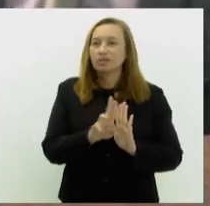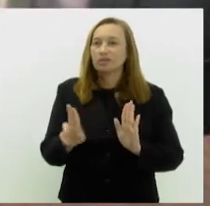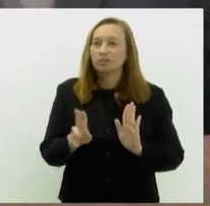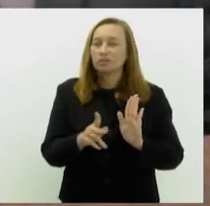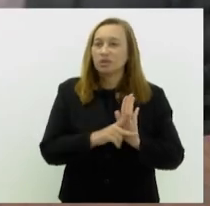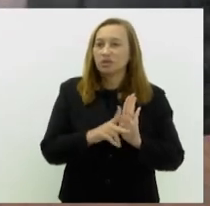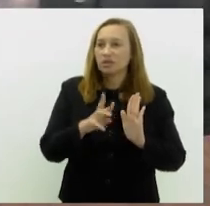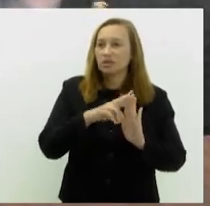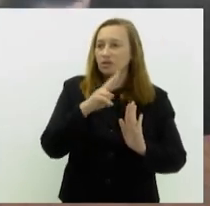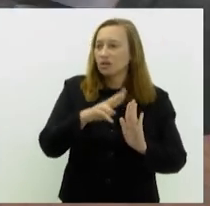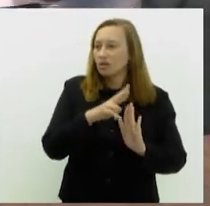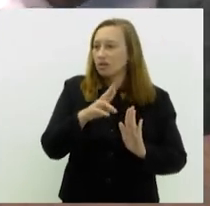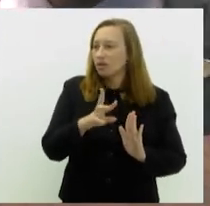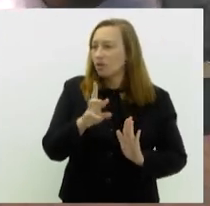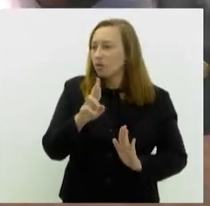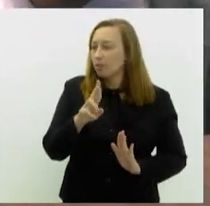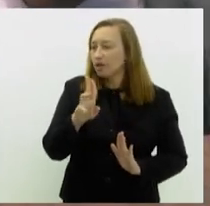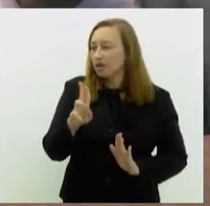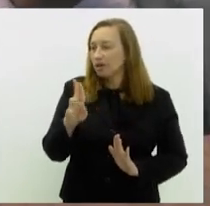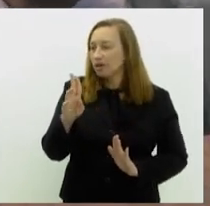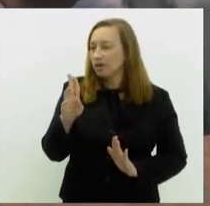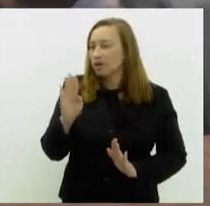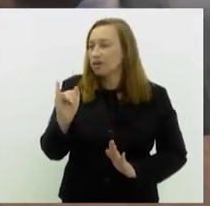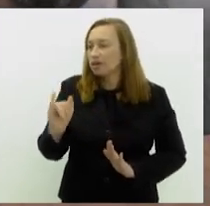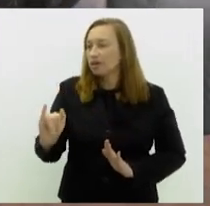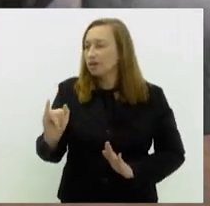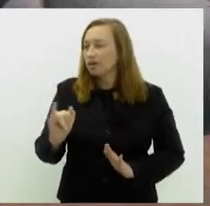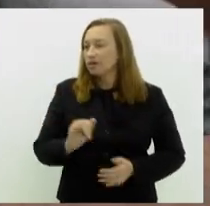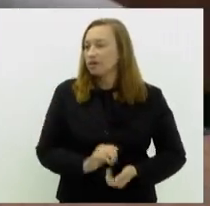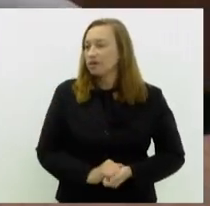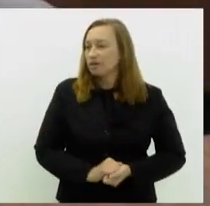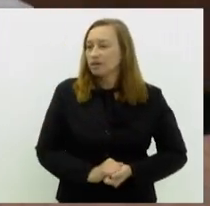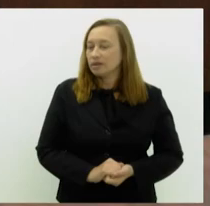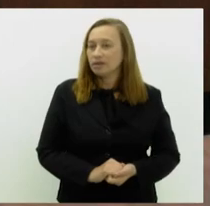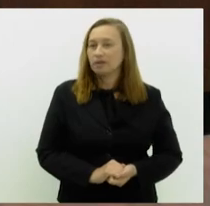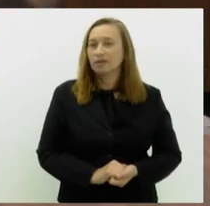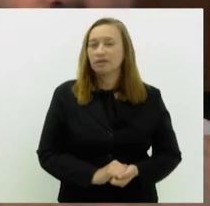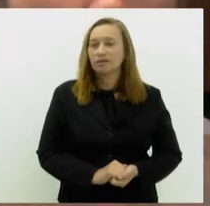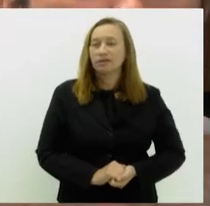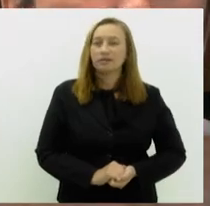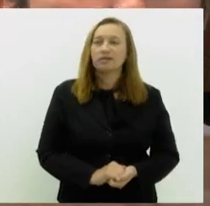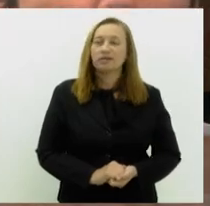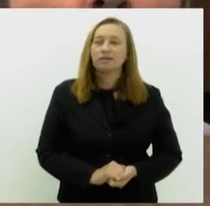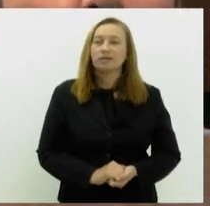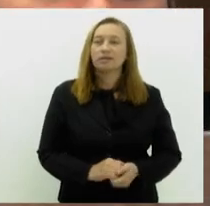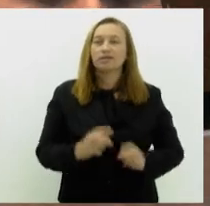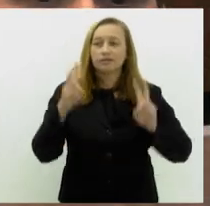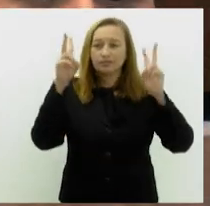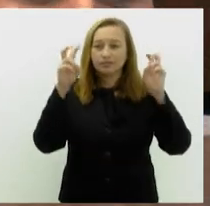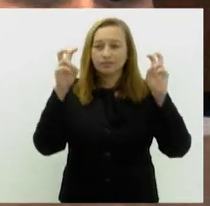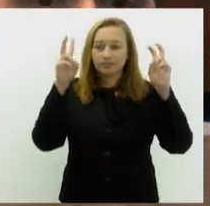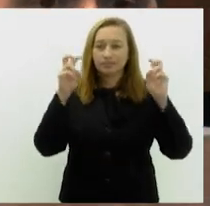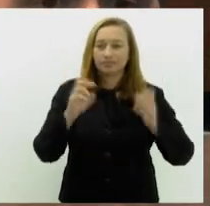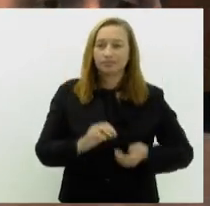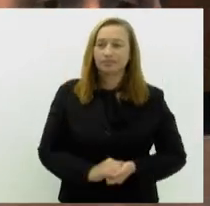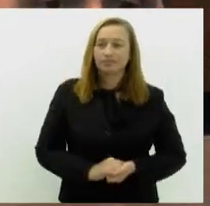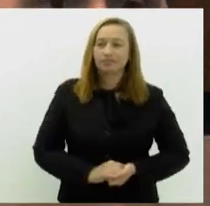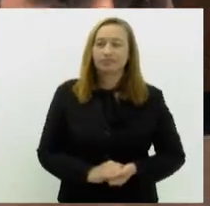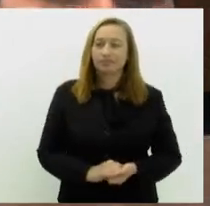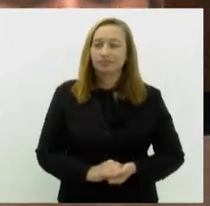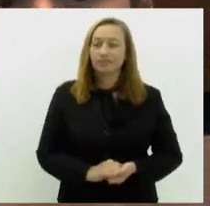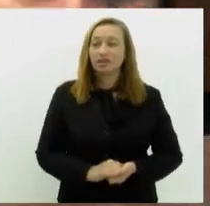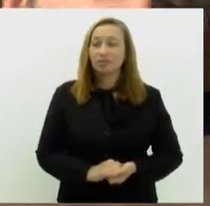Resolução Rubi. Agora, o que eu quero colocar em relação a esse tema é que a deputada Renata